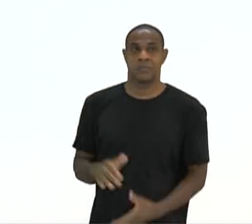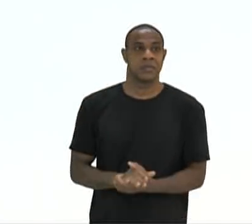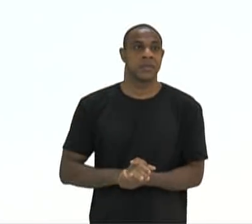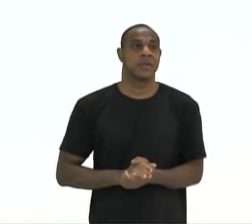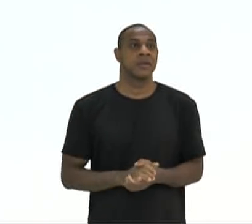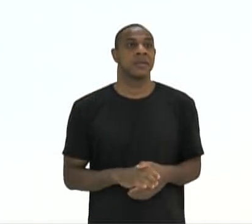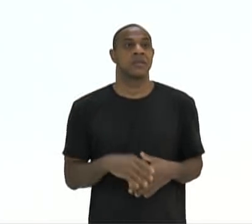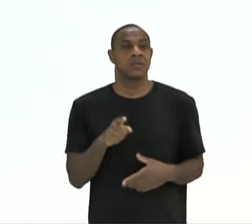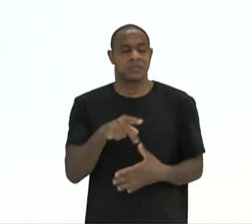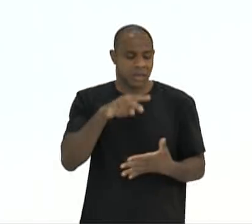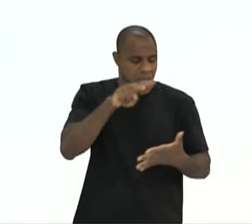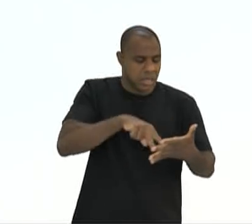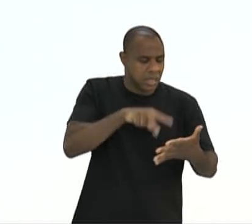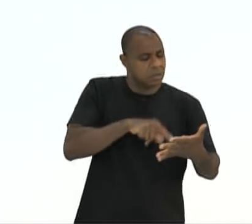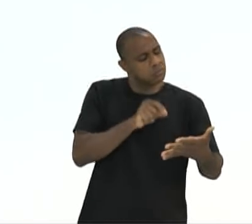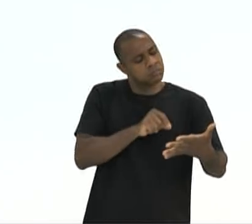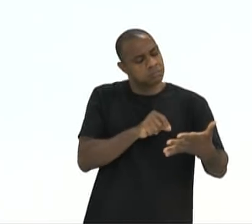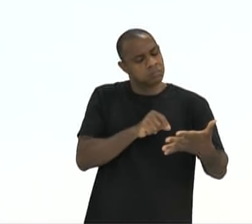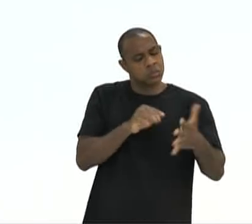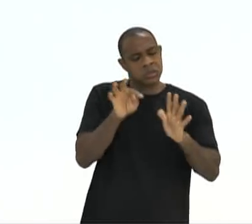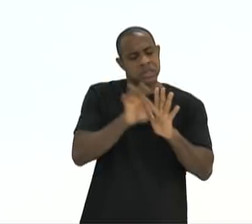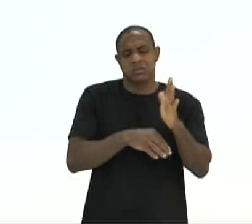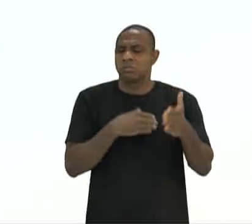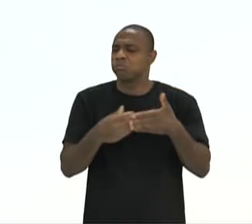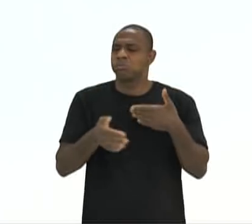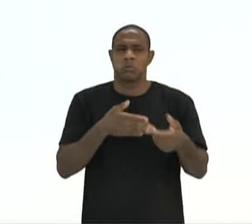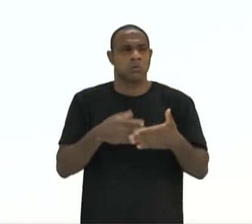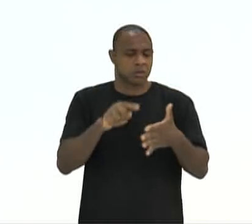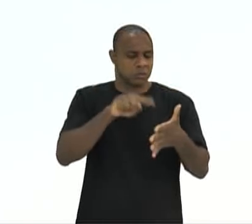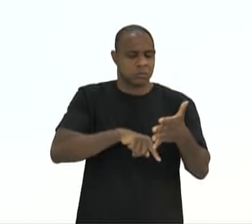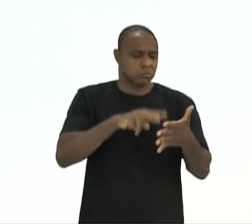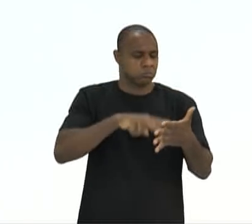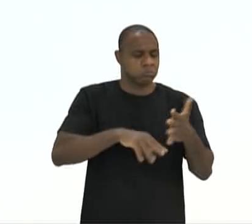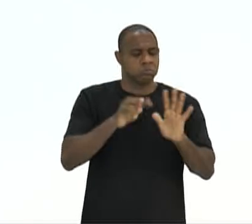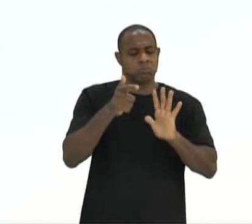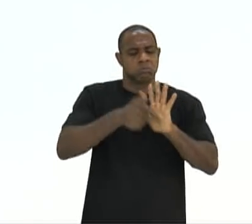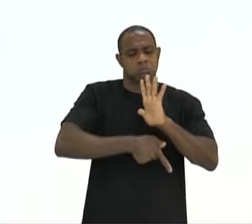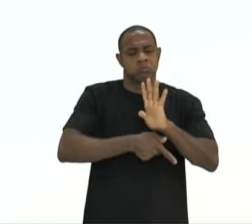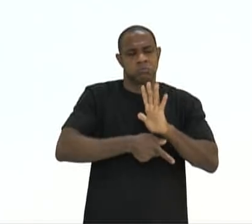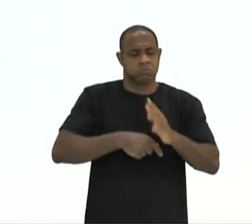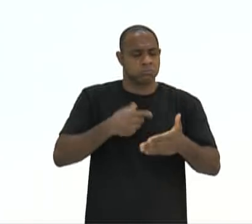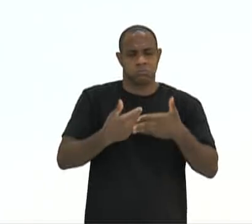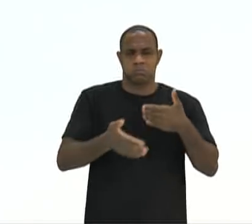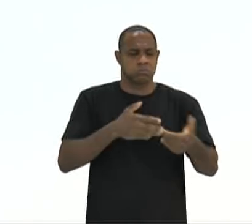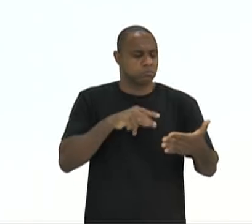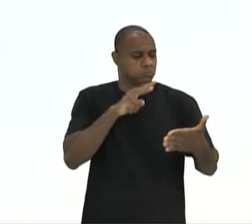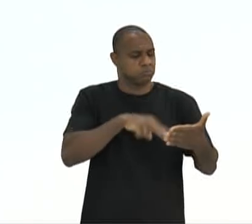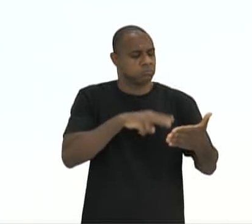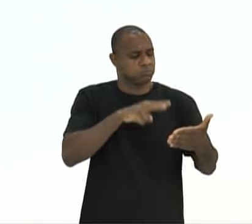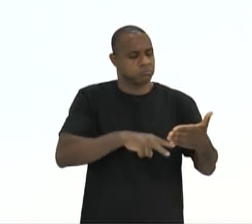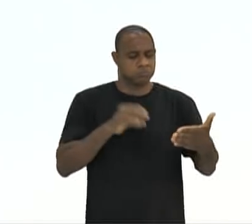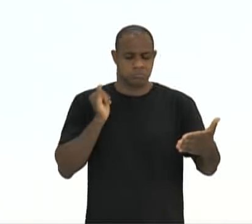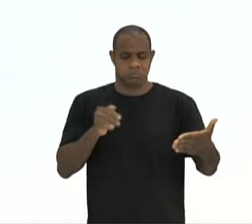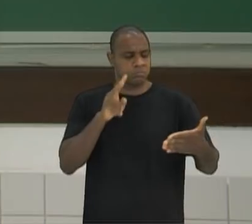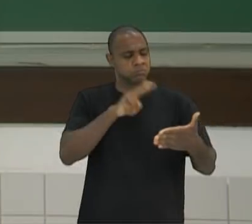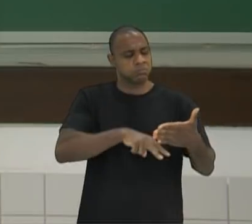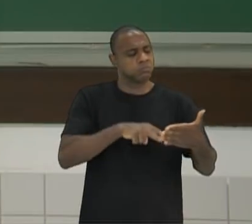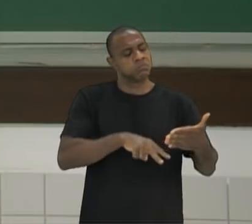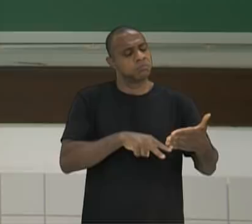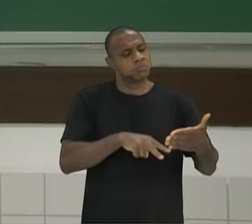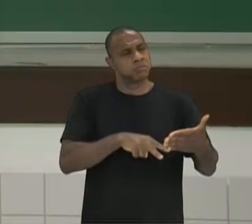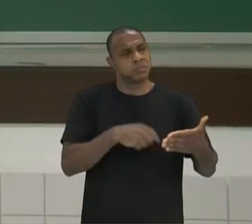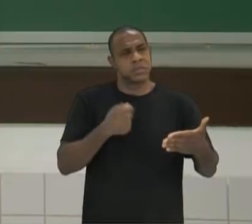um conto, né, um texto de quaisquer gêneros discursivos, o que eu tenho que fazer? Eu tenho que primeiro